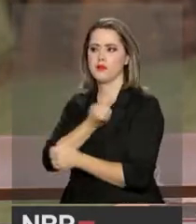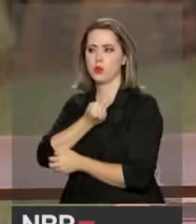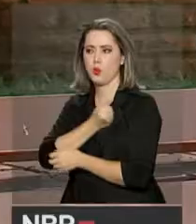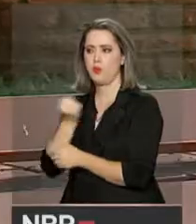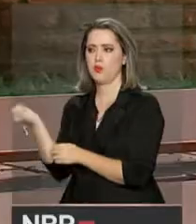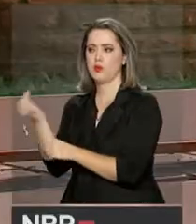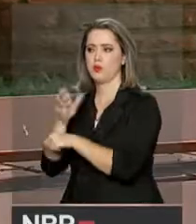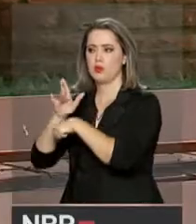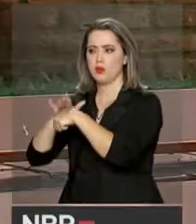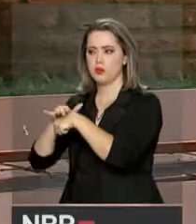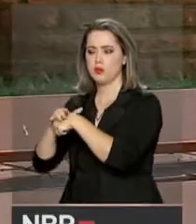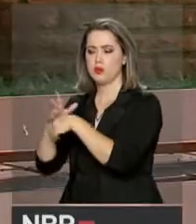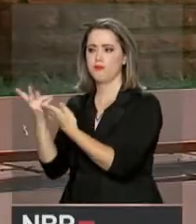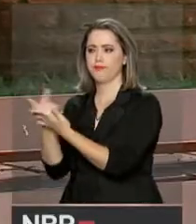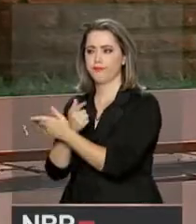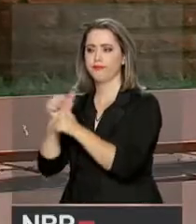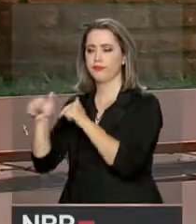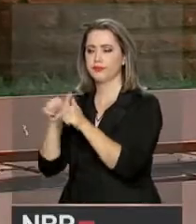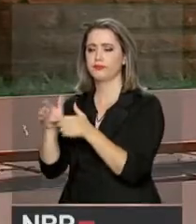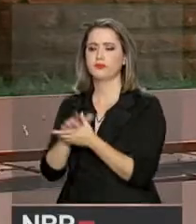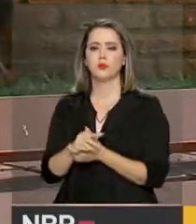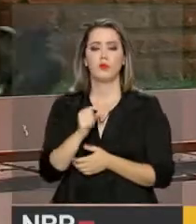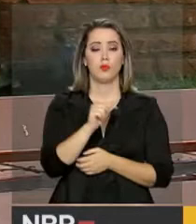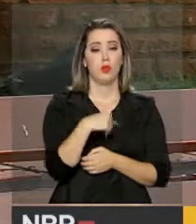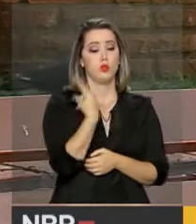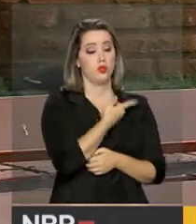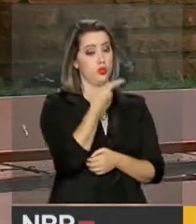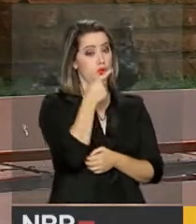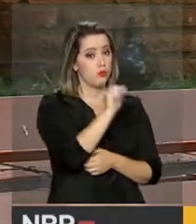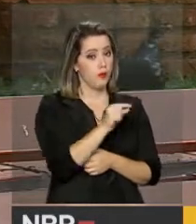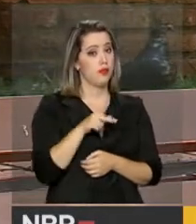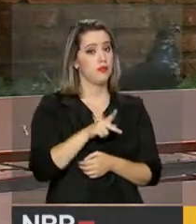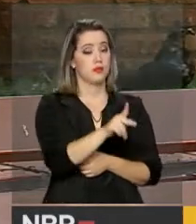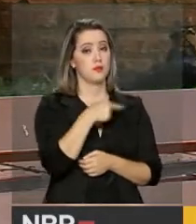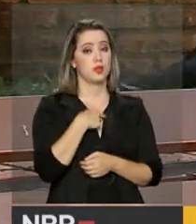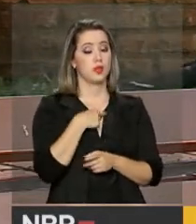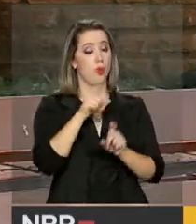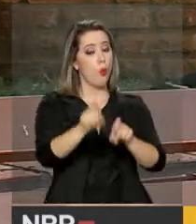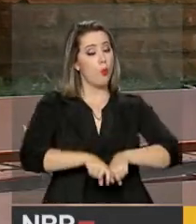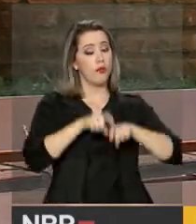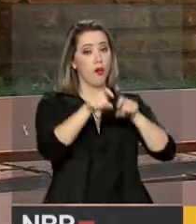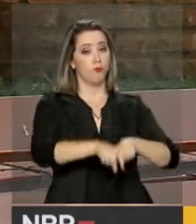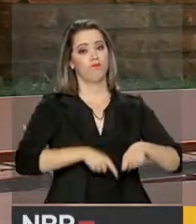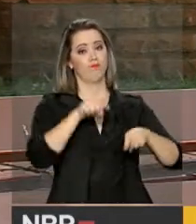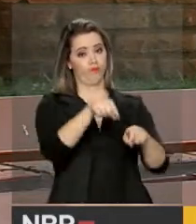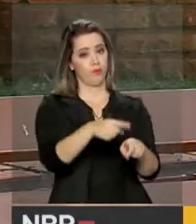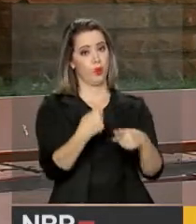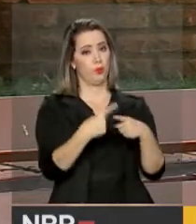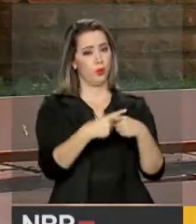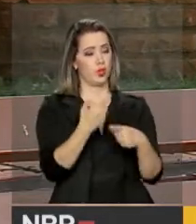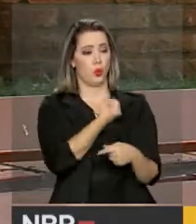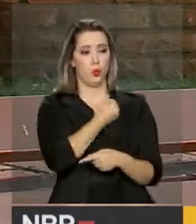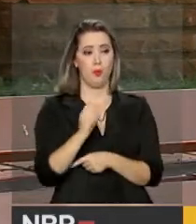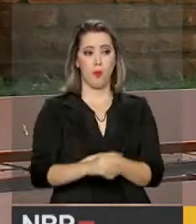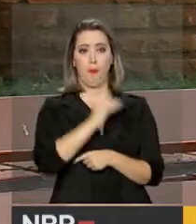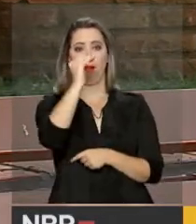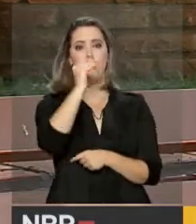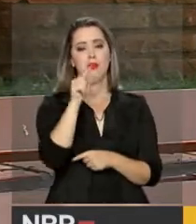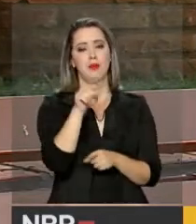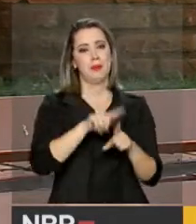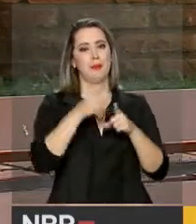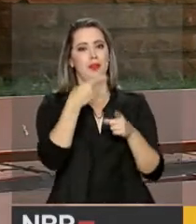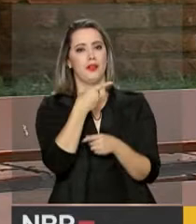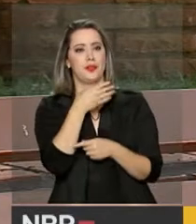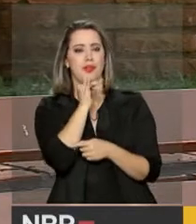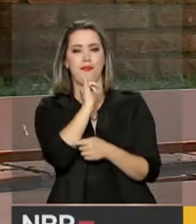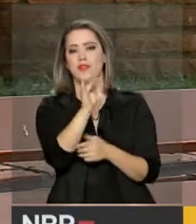doenças? Então, em relação a acidentes, a gente se preocupa muito com o meio rural, que ele tem um número elevado de acidentes, e a gente acredita que a subnotificação seja ainda